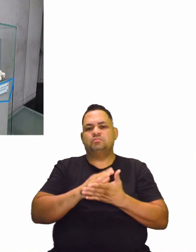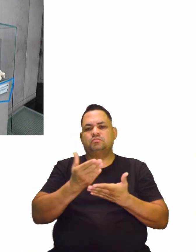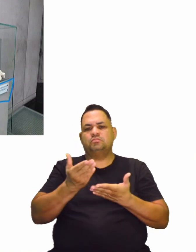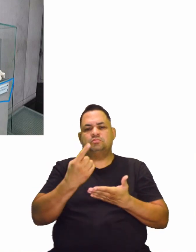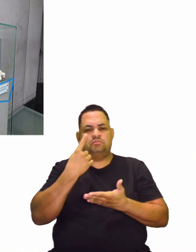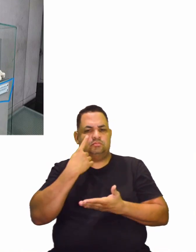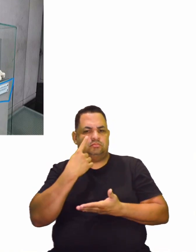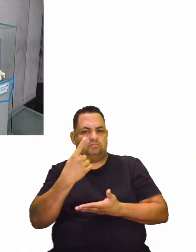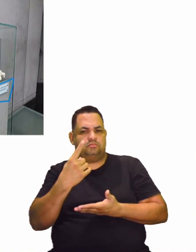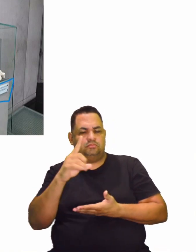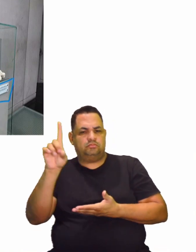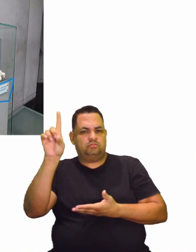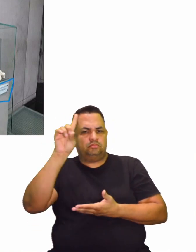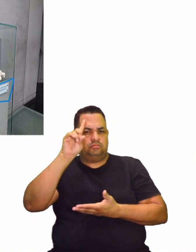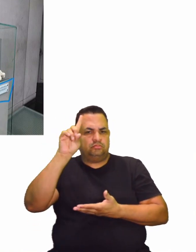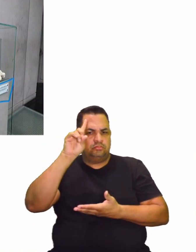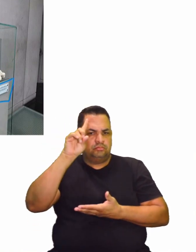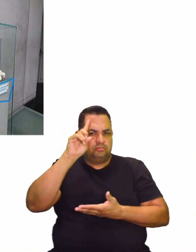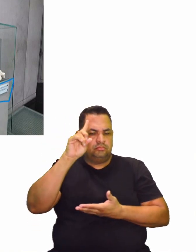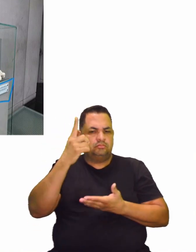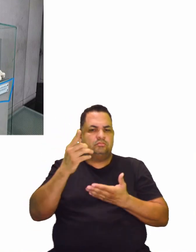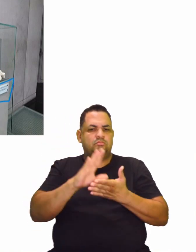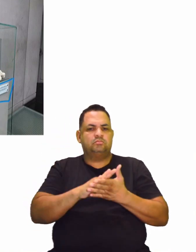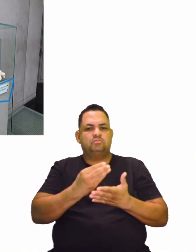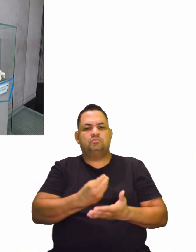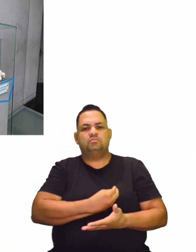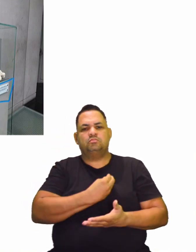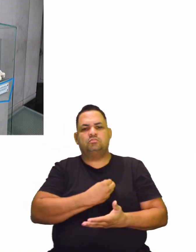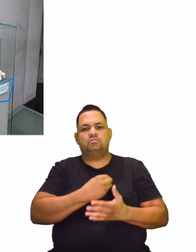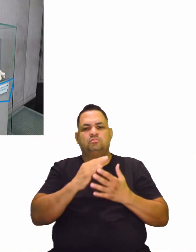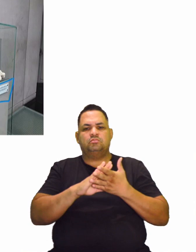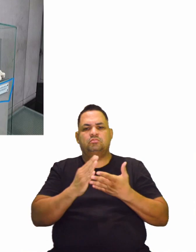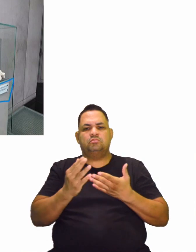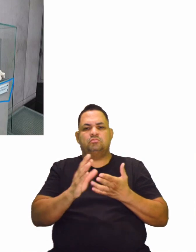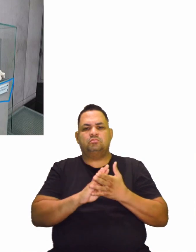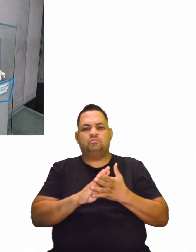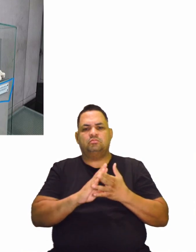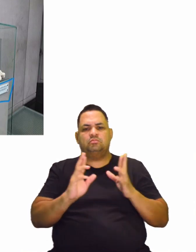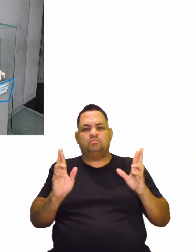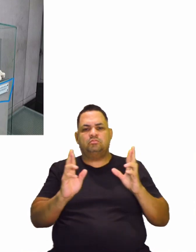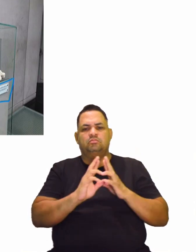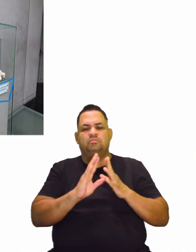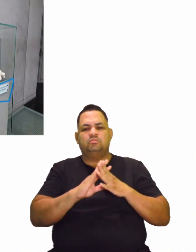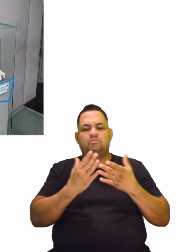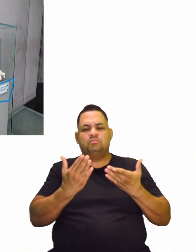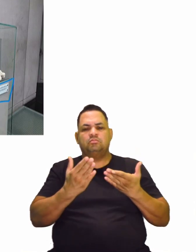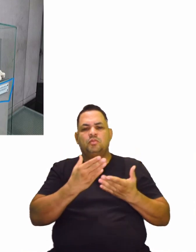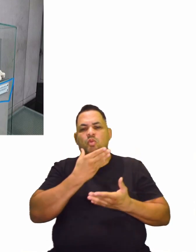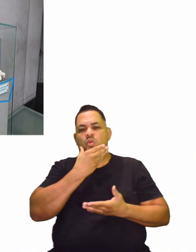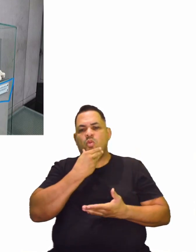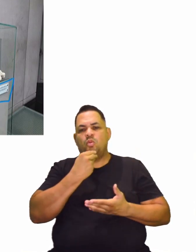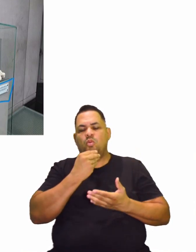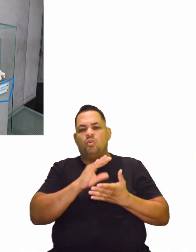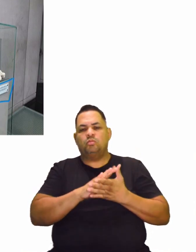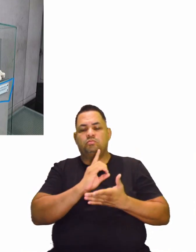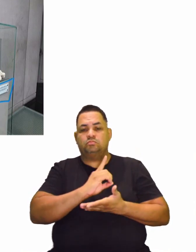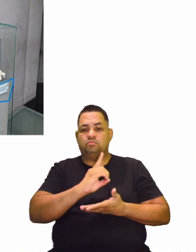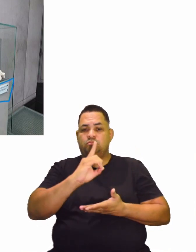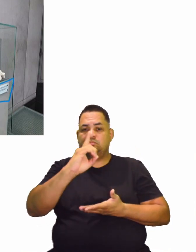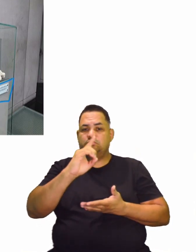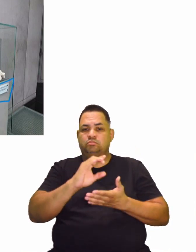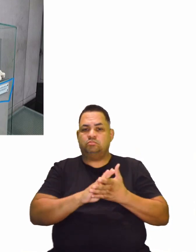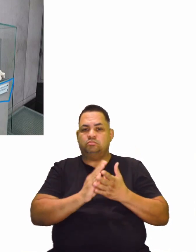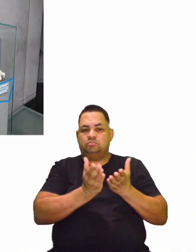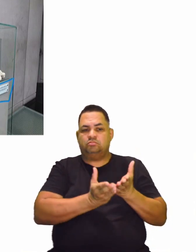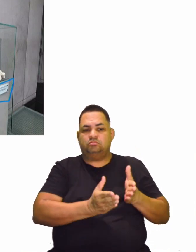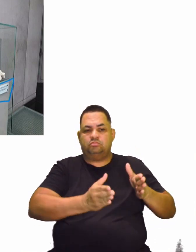ali cotidiano, a vida humana e o relacionamento dos humanos com os deuses. E os vasos de cerâmica ficaram